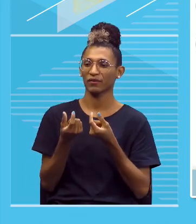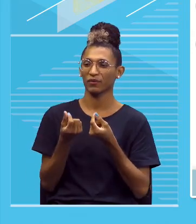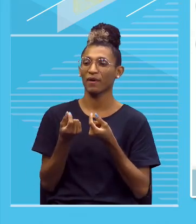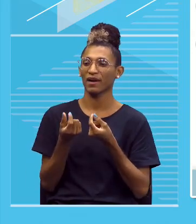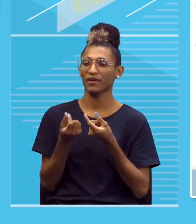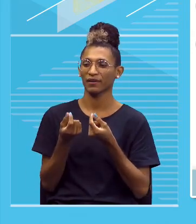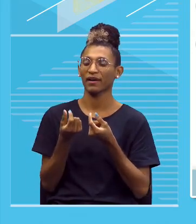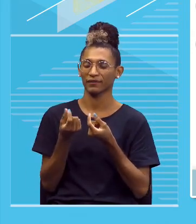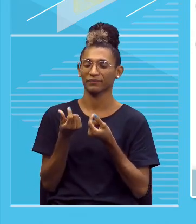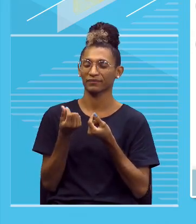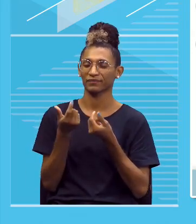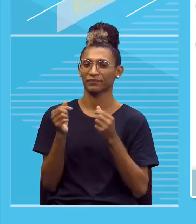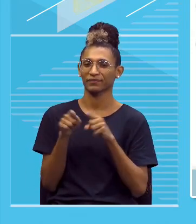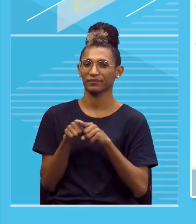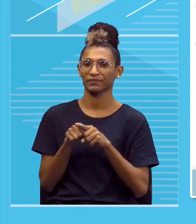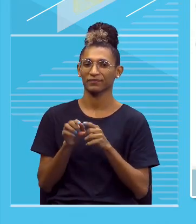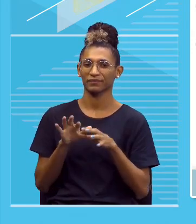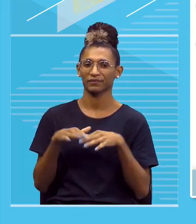mais